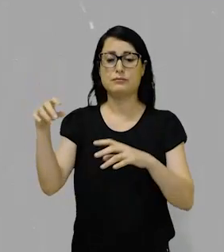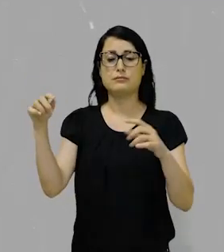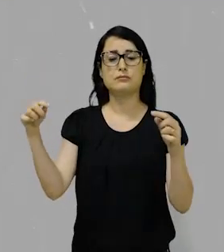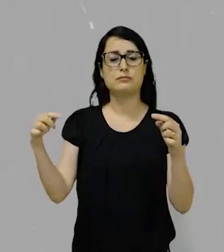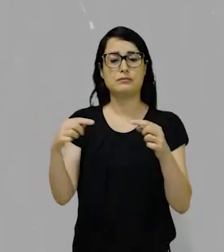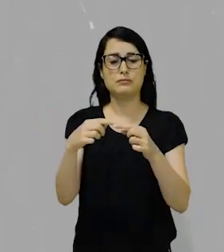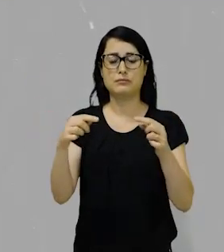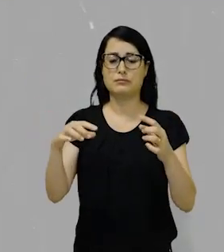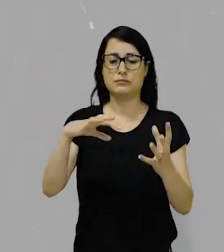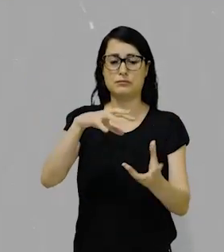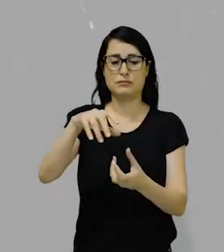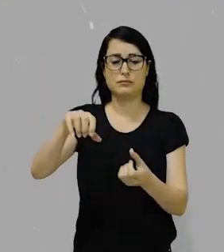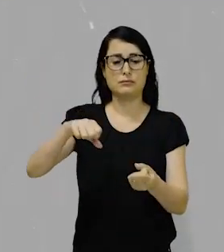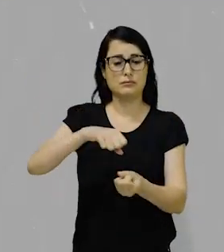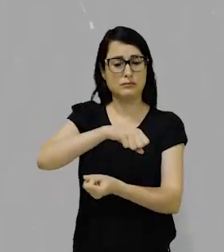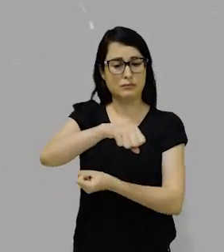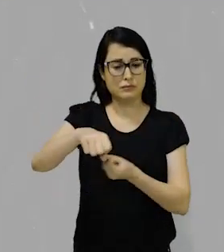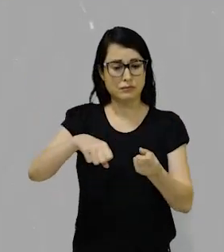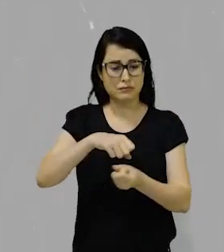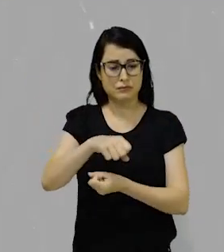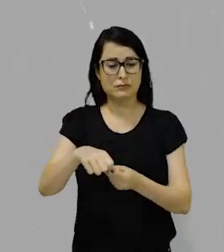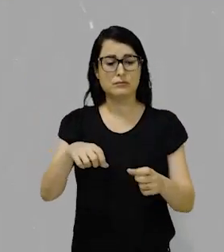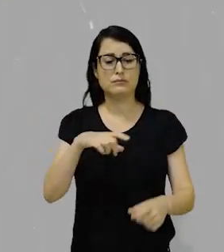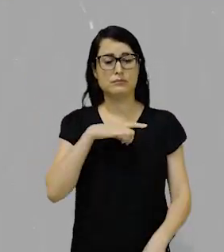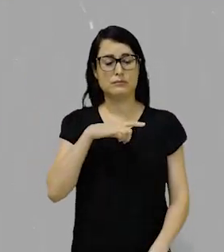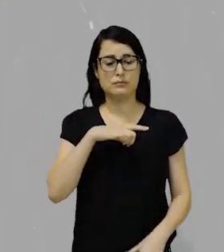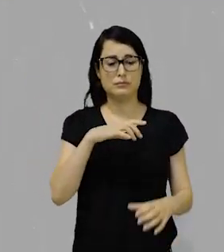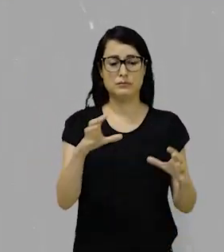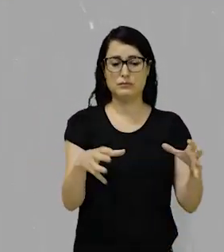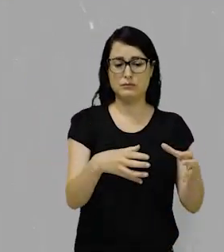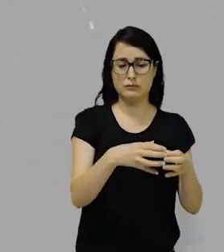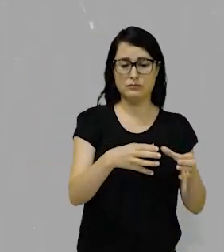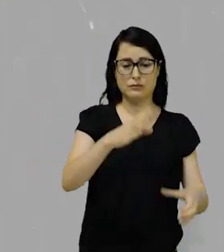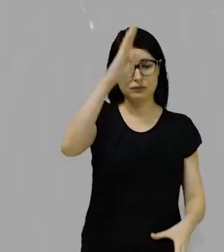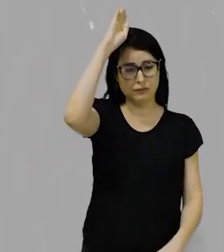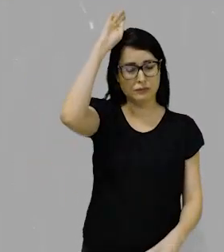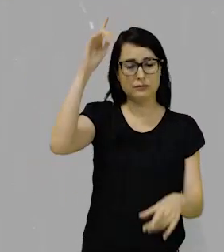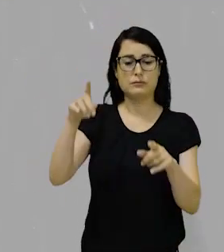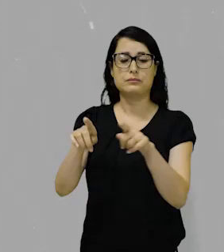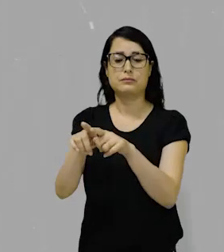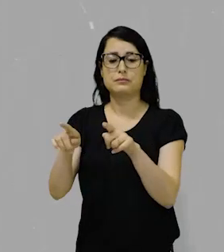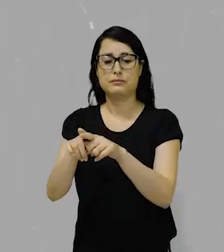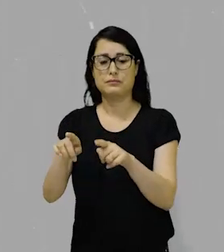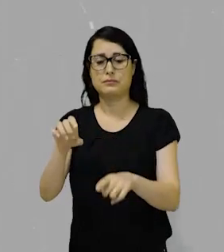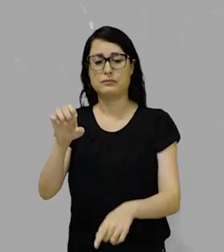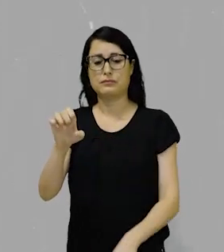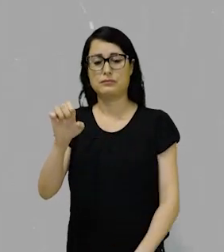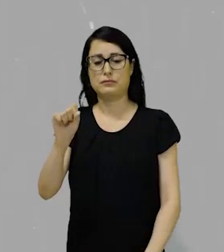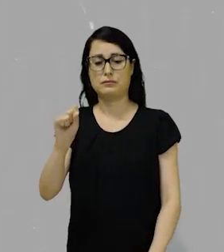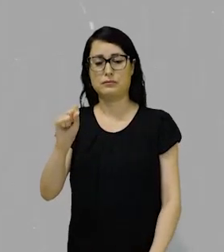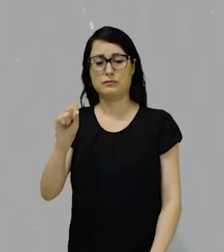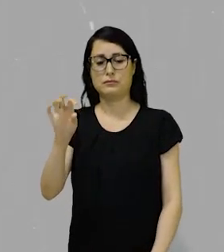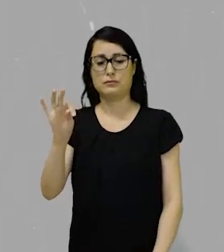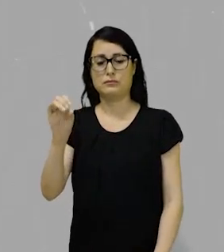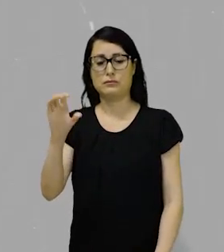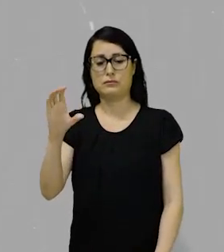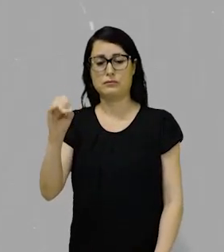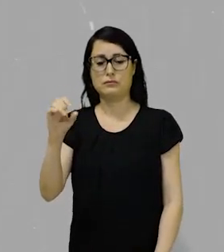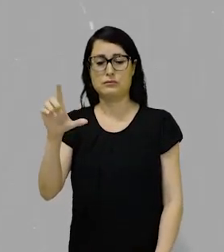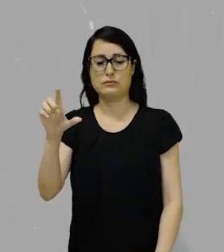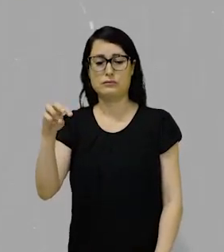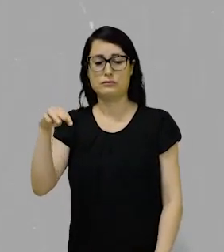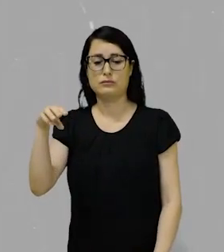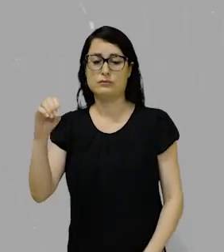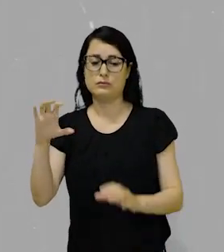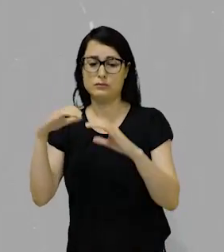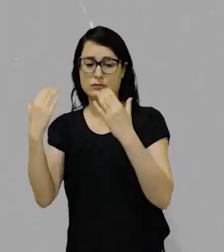Nós temos aí o Clube de Roma e a Conferência de Estocolmo, tá? Que aconteceram aqui o Clube de Roma na década de 50 e a Conferência de